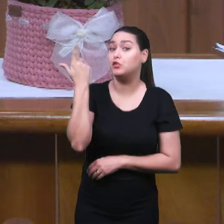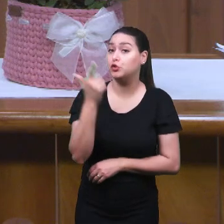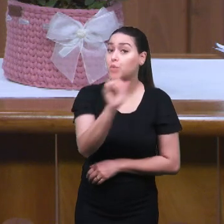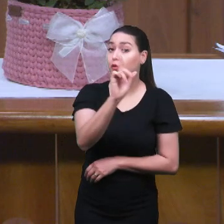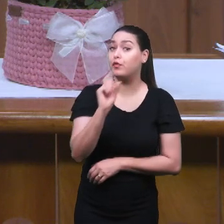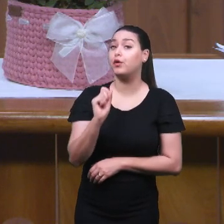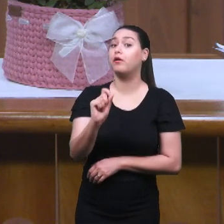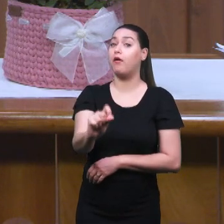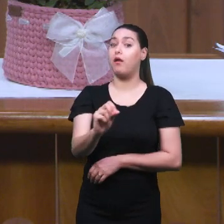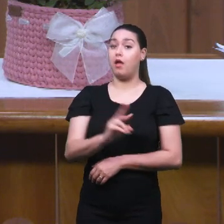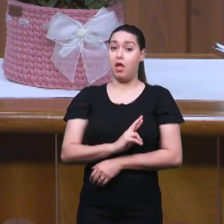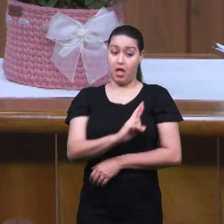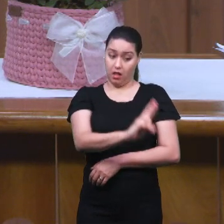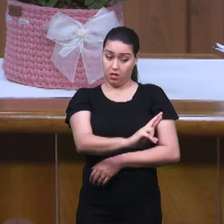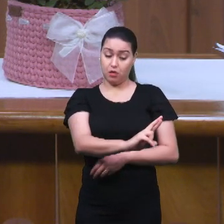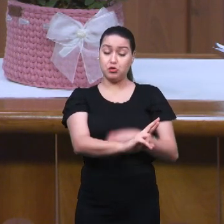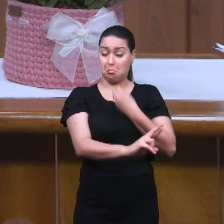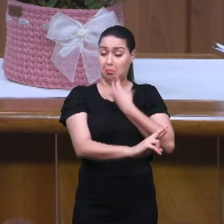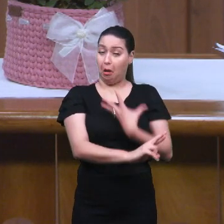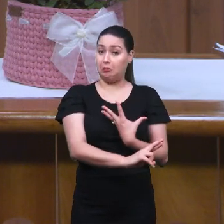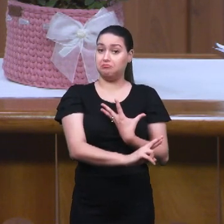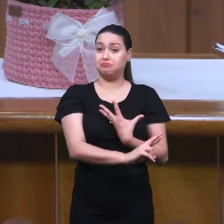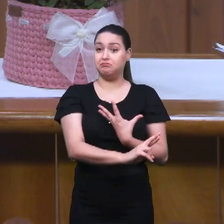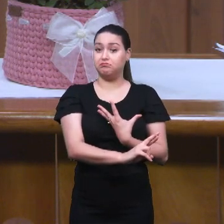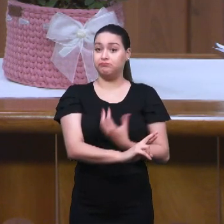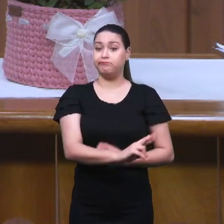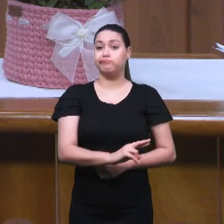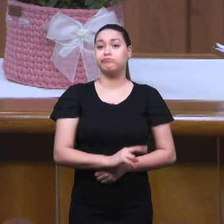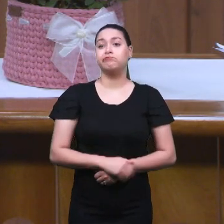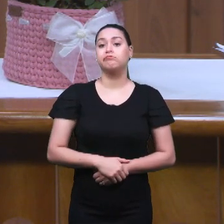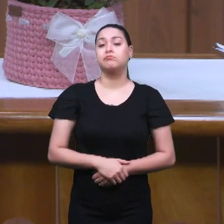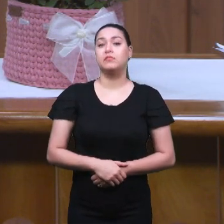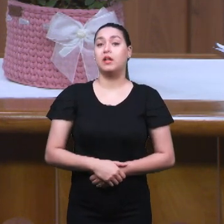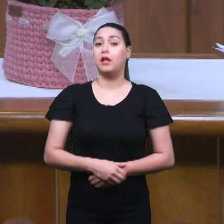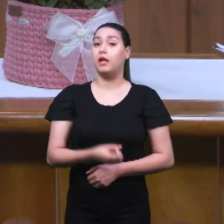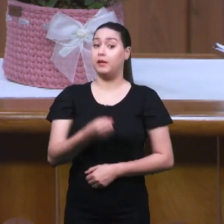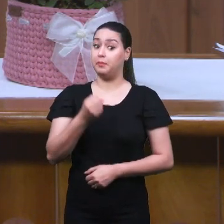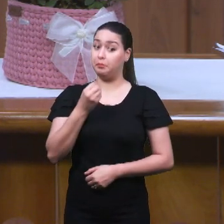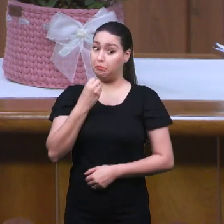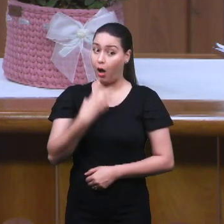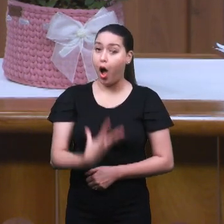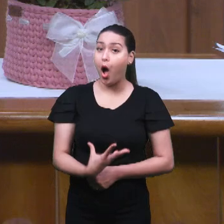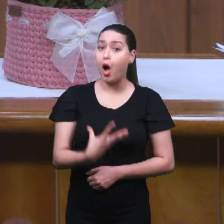Religião é uma coisa boa. E tem sido tão boa que as